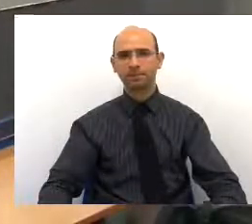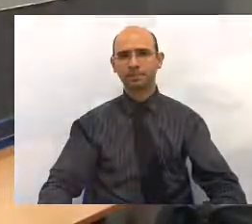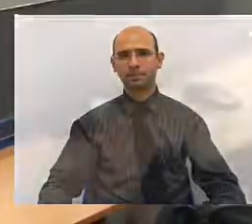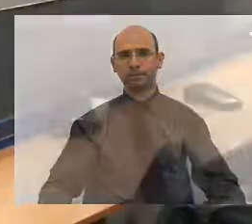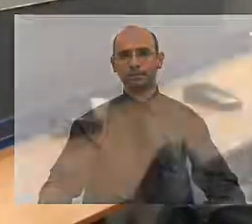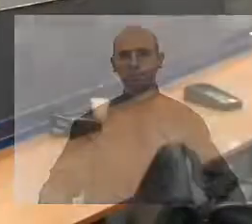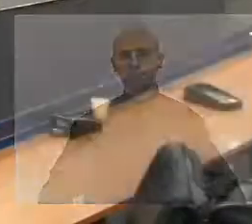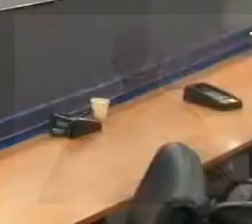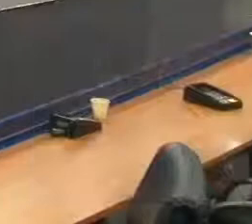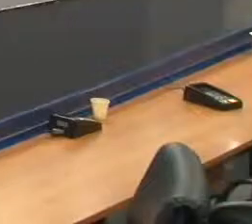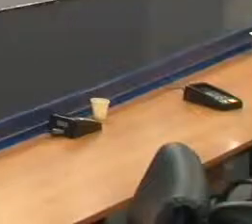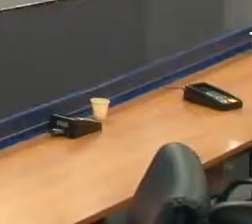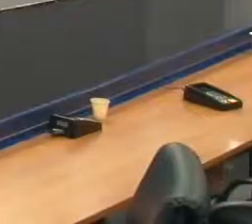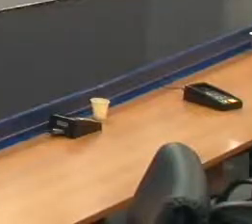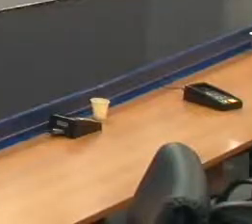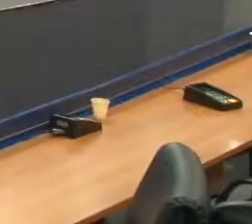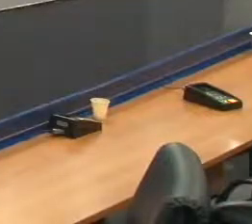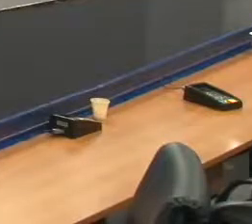Obrigado.